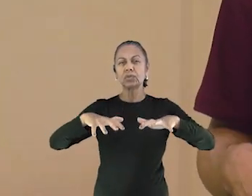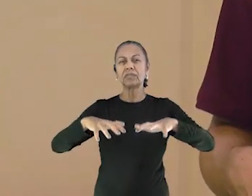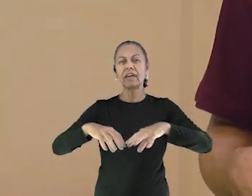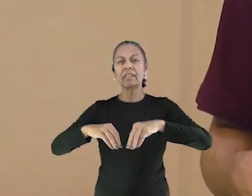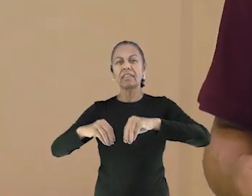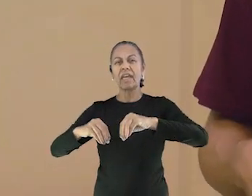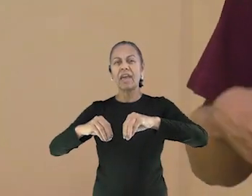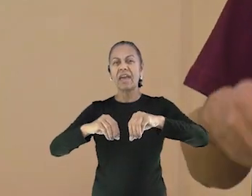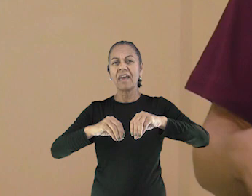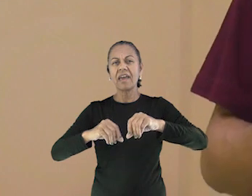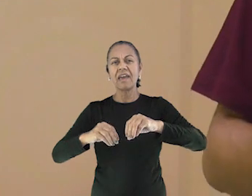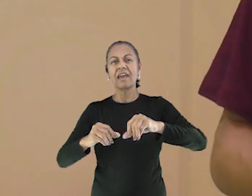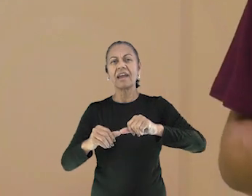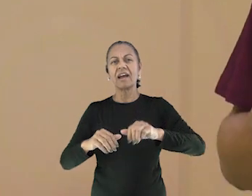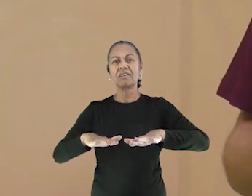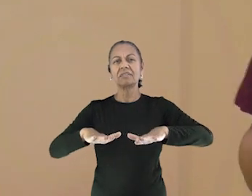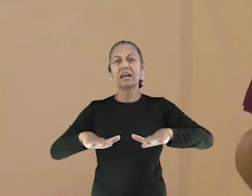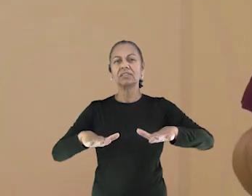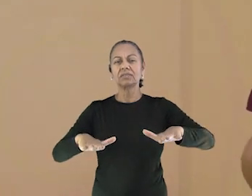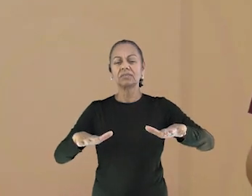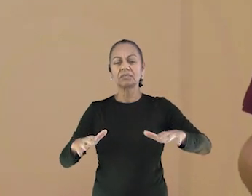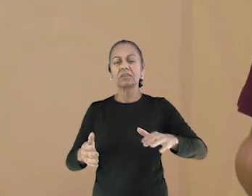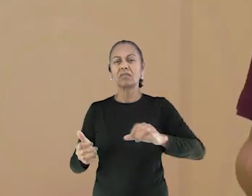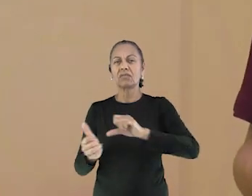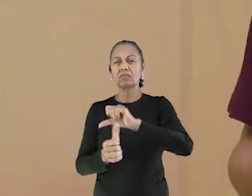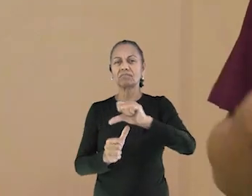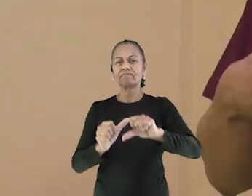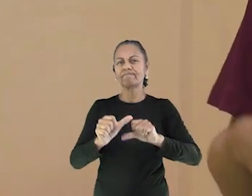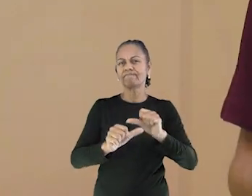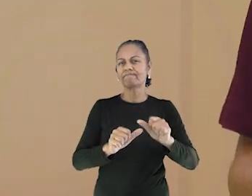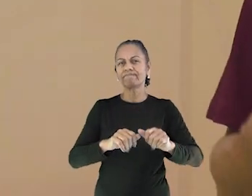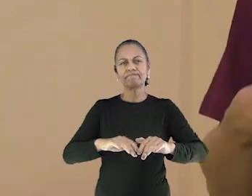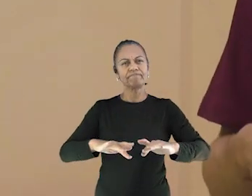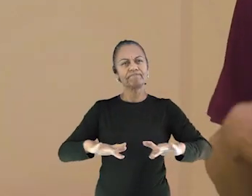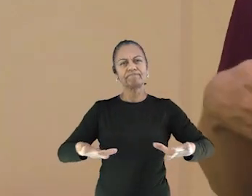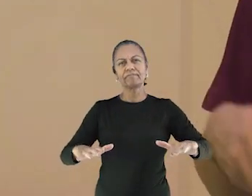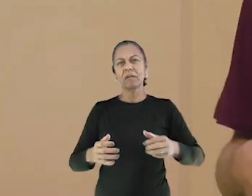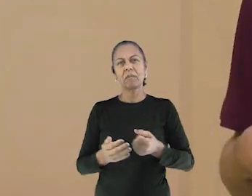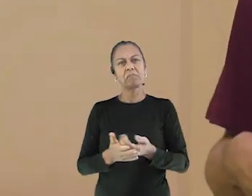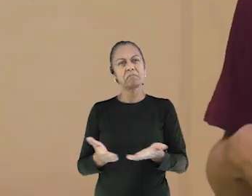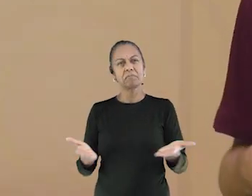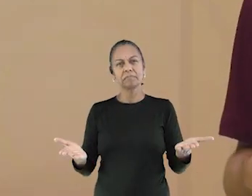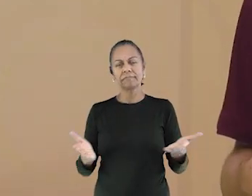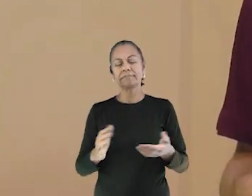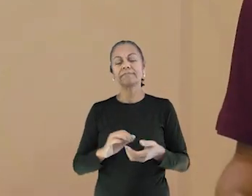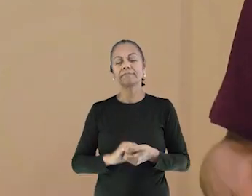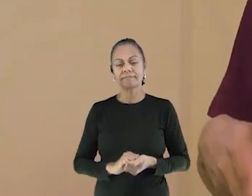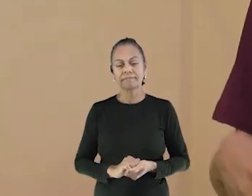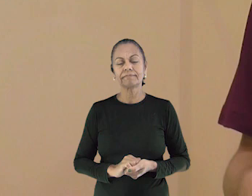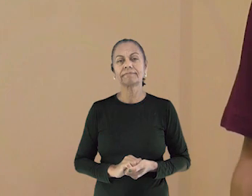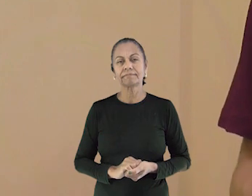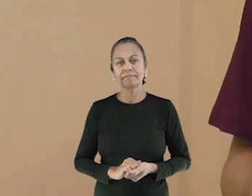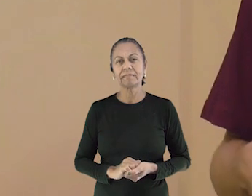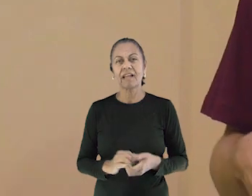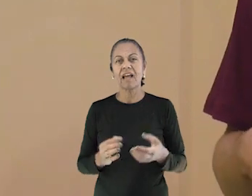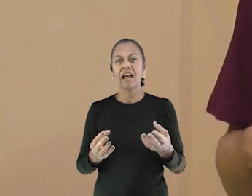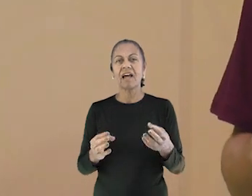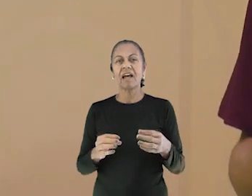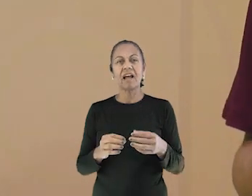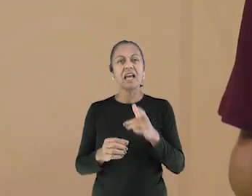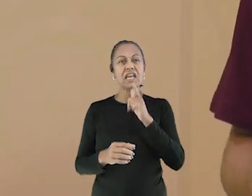seu leito. E é o que a gente chama de assoreamento. E dependendo do volume de terra deslocado, isso pode causar até